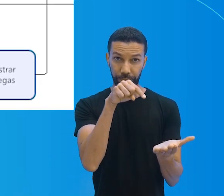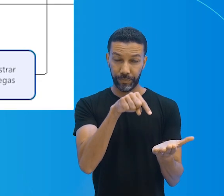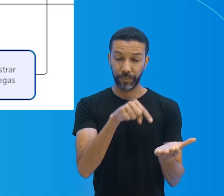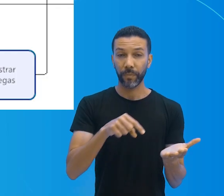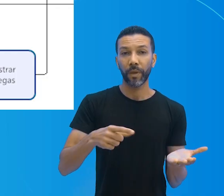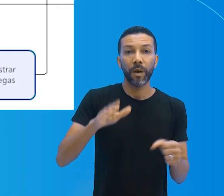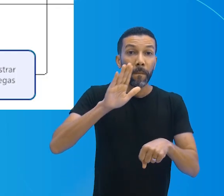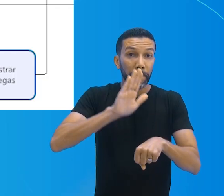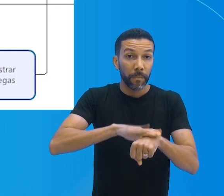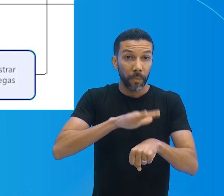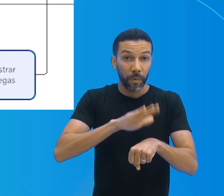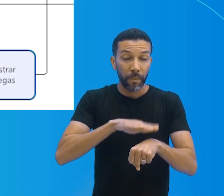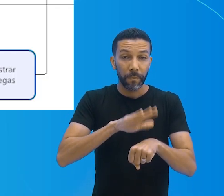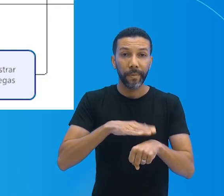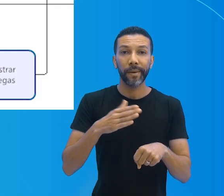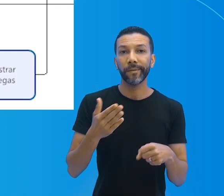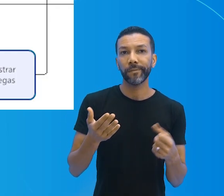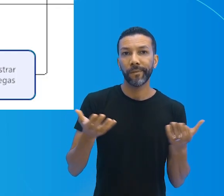que